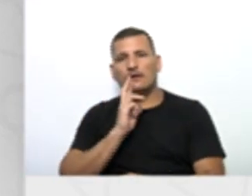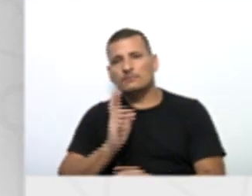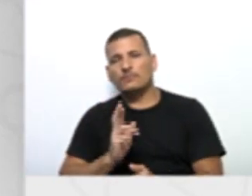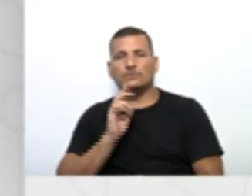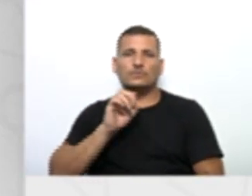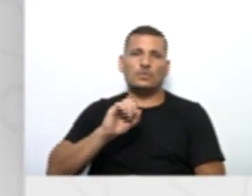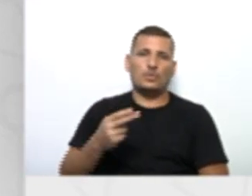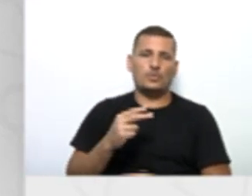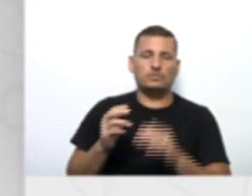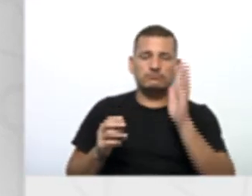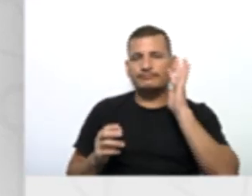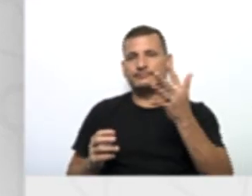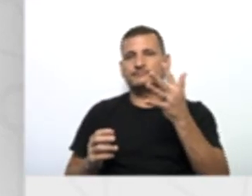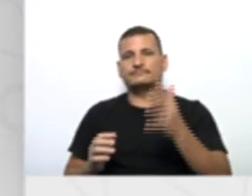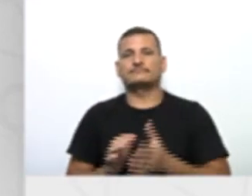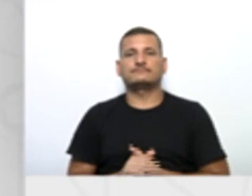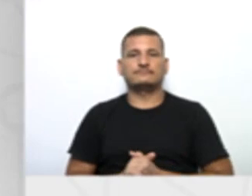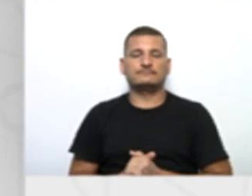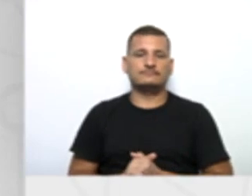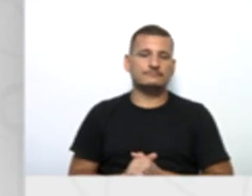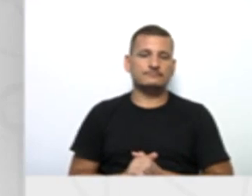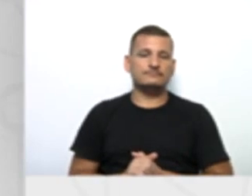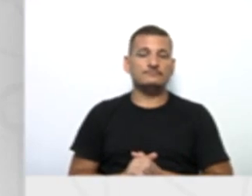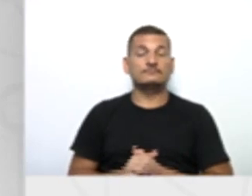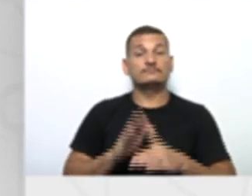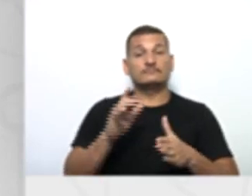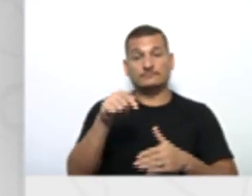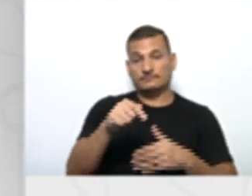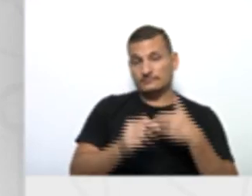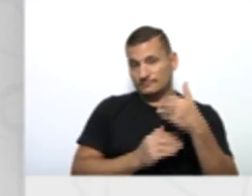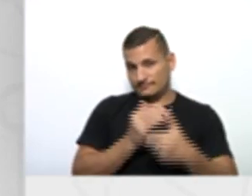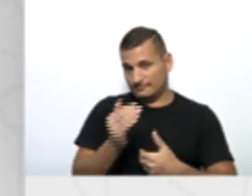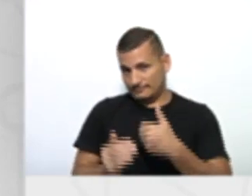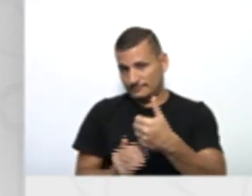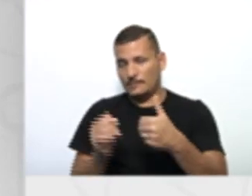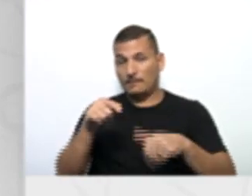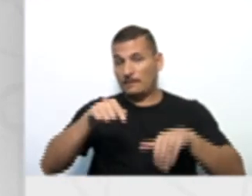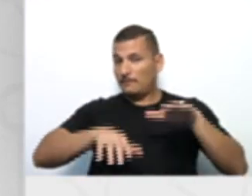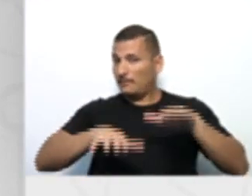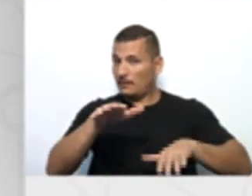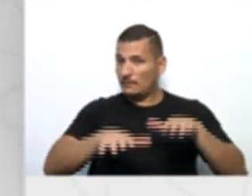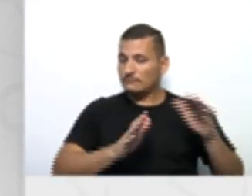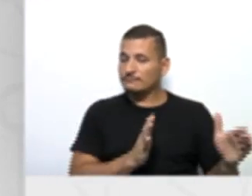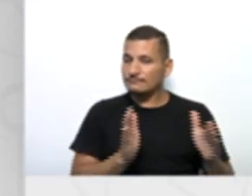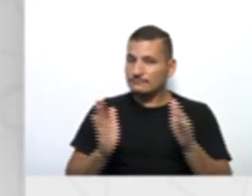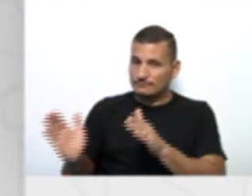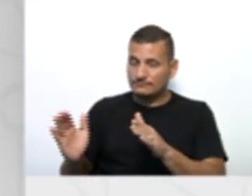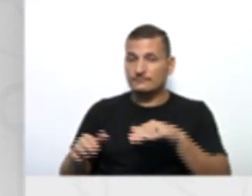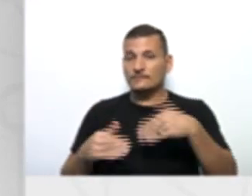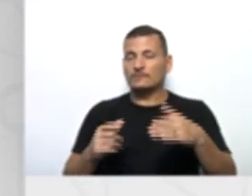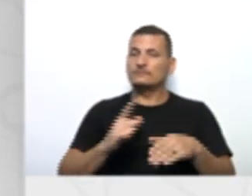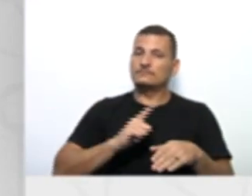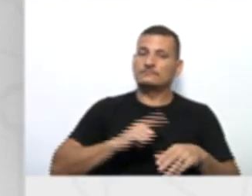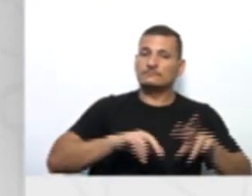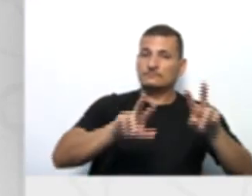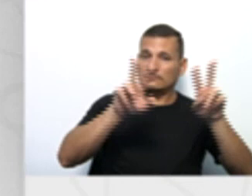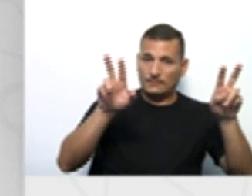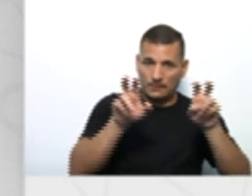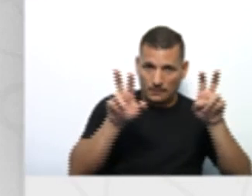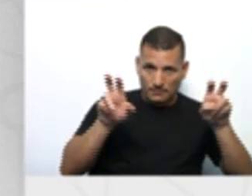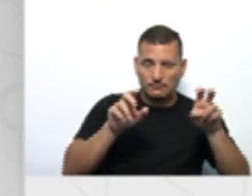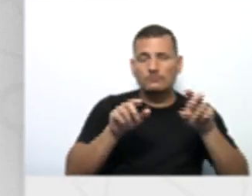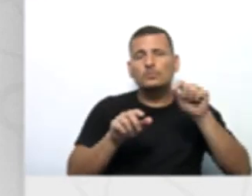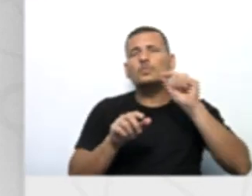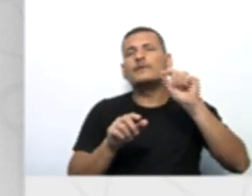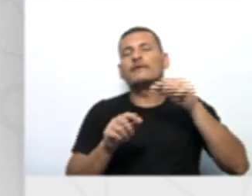solução. Muito bem. Esse processo, ele depende de uma etapa. Então, eu tenho um tema, que é um assunto que eu